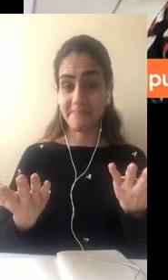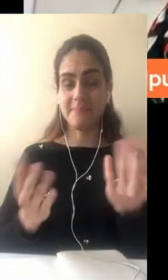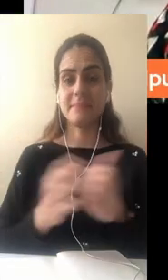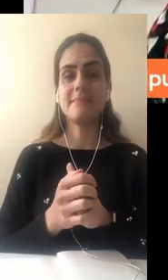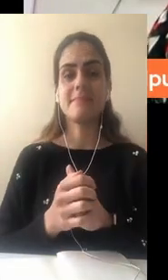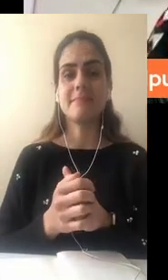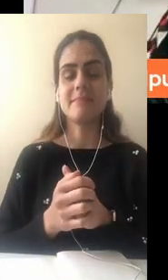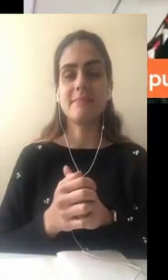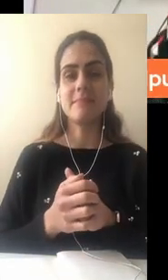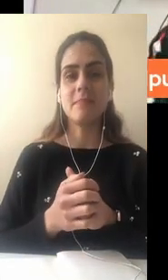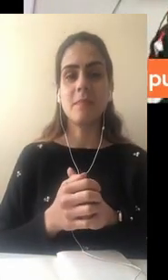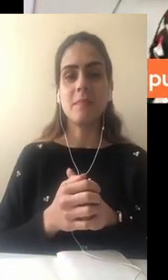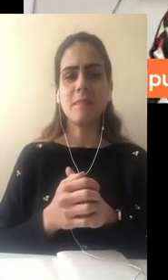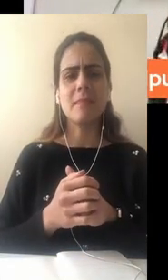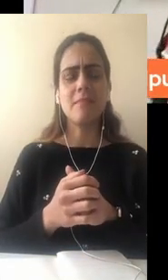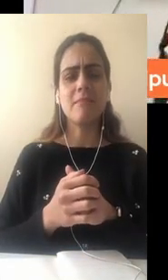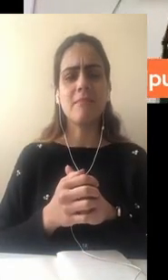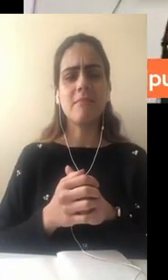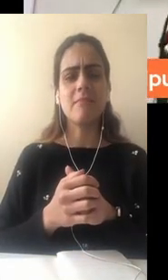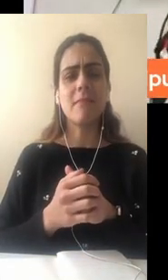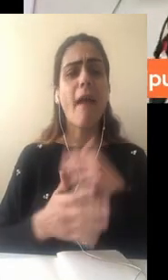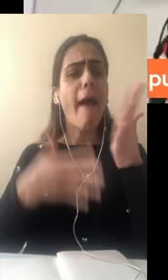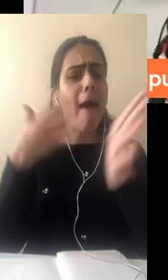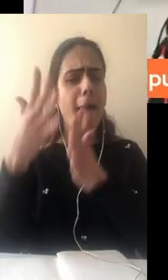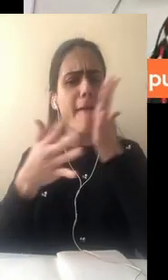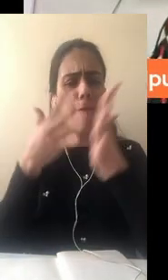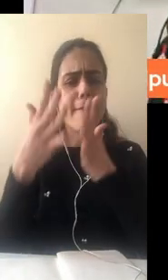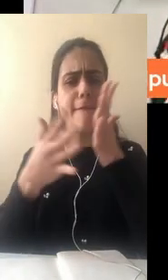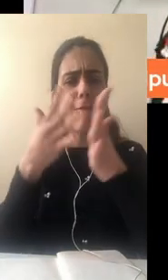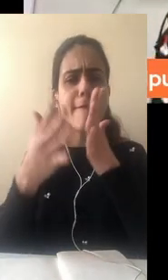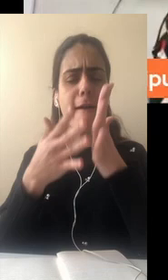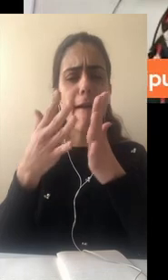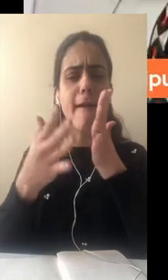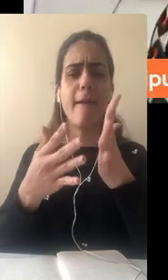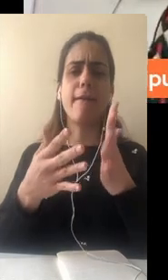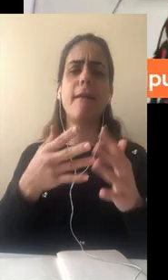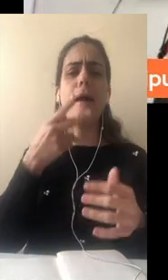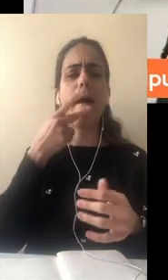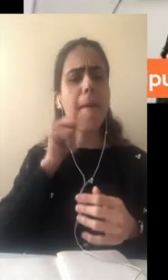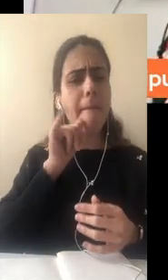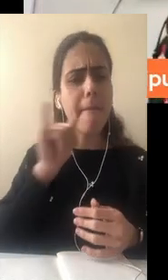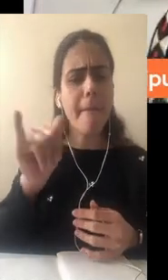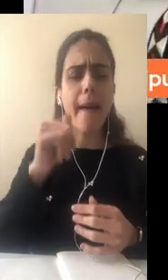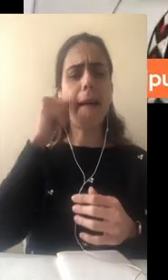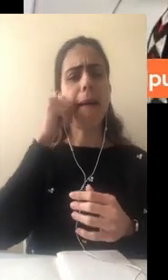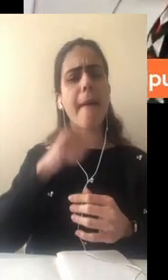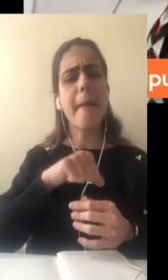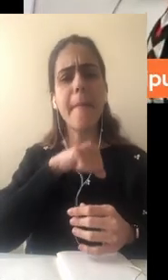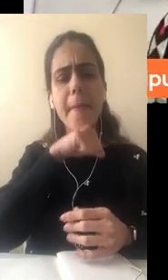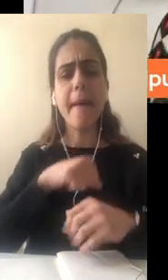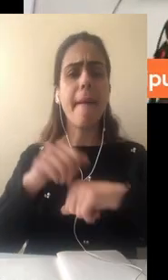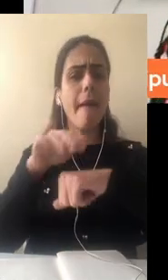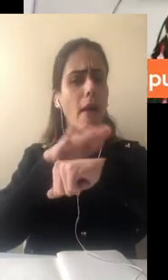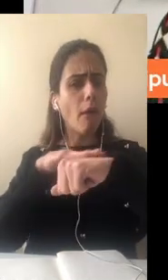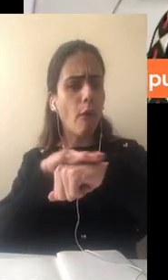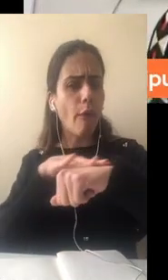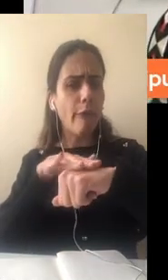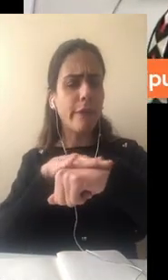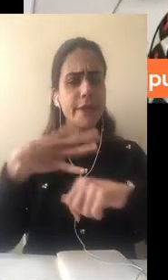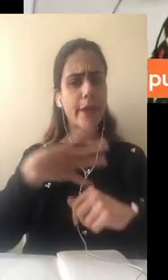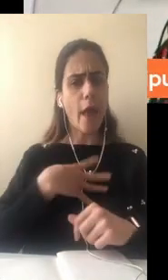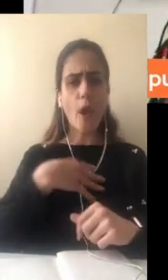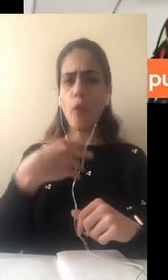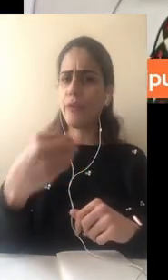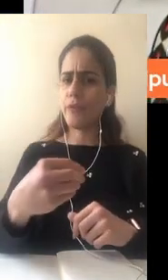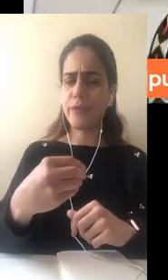começo? Bora! Fala aí para esses papais e mamães que precisam conversar com seus filhos, e aí